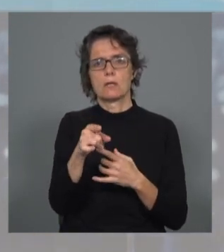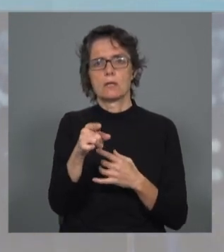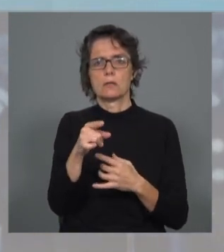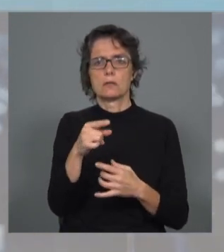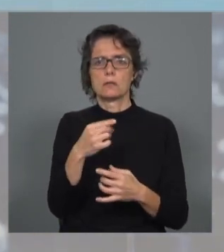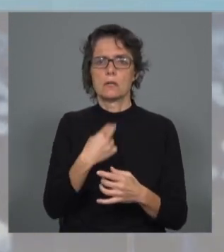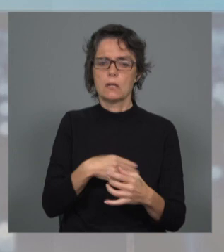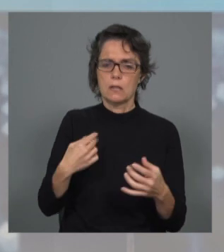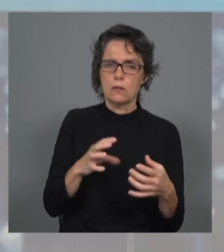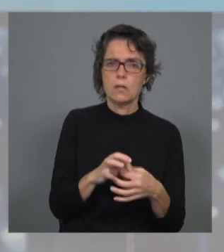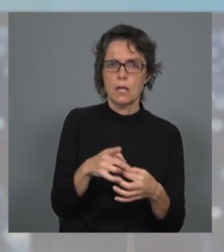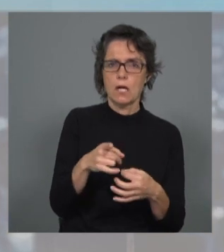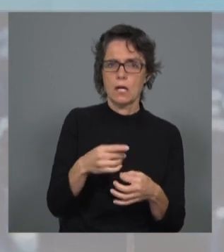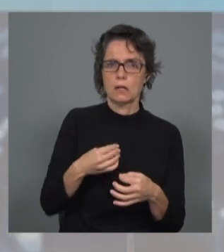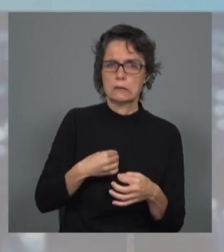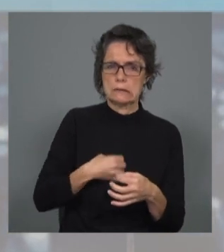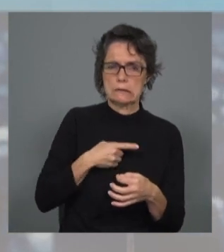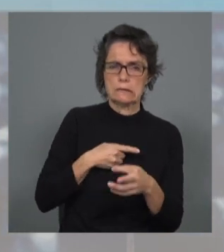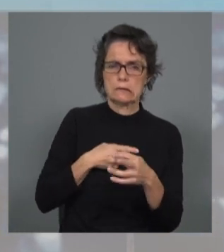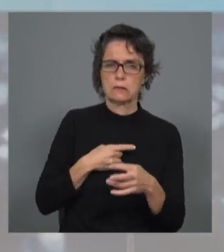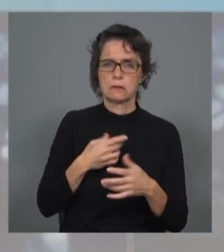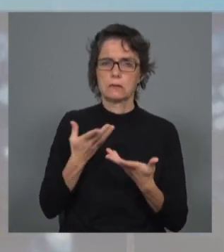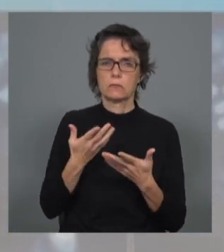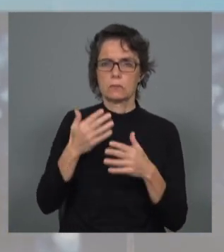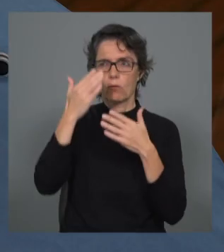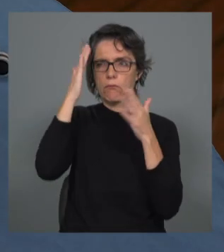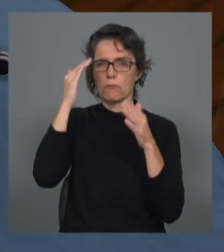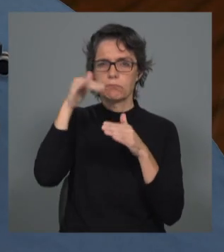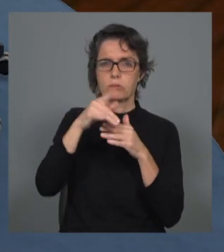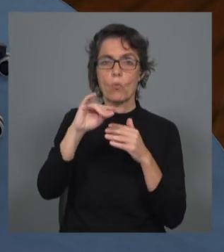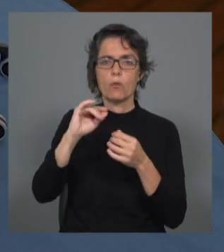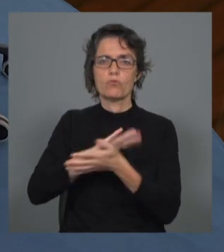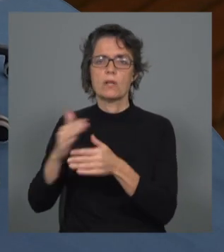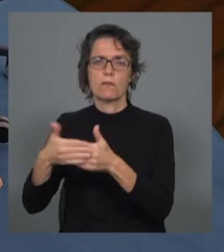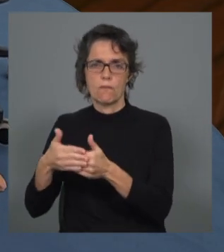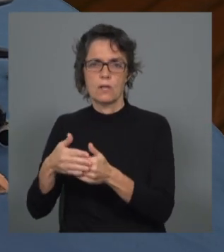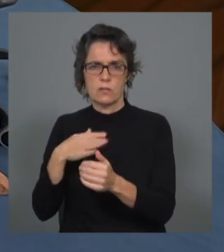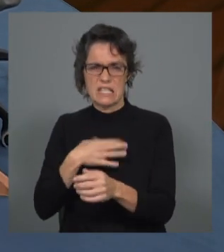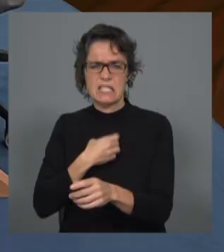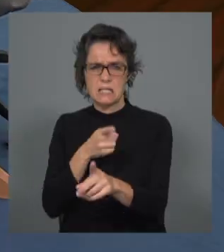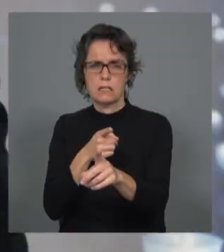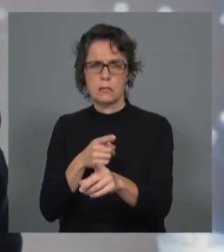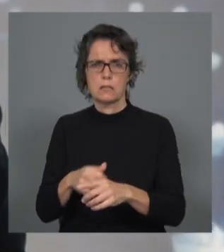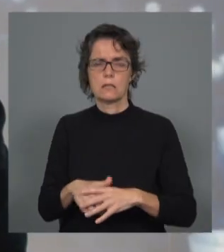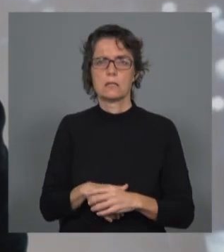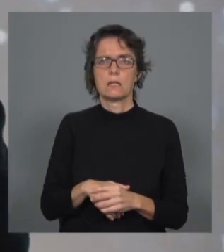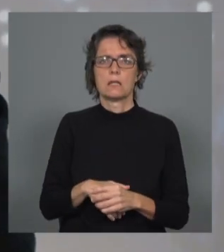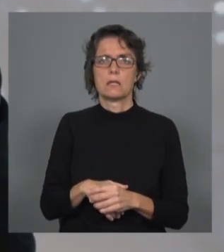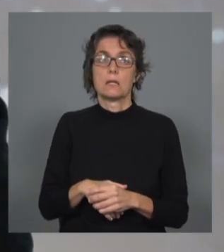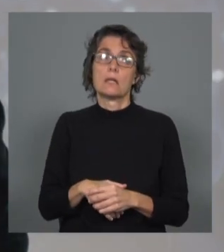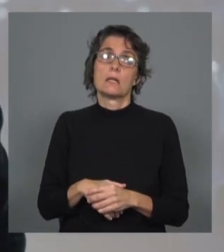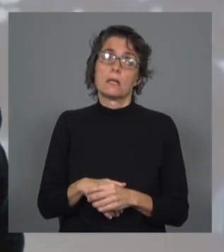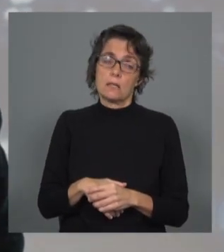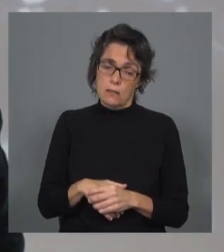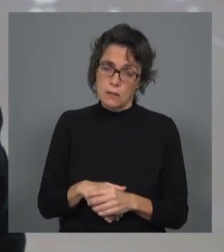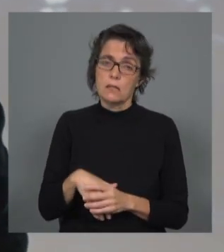nessa fragilização da democracia cada vez que um título desaparece. Exatamente, nós temos vindo a alertar de facto para